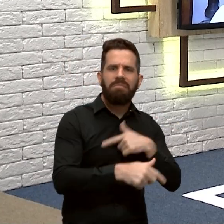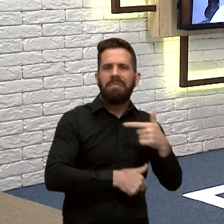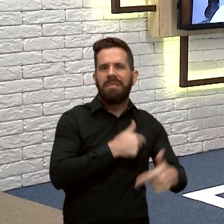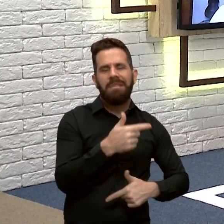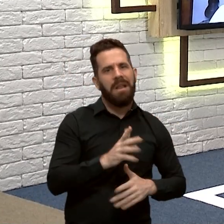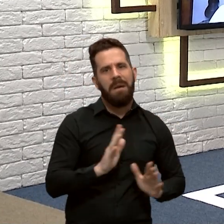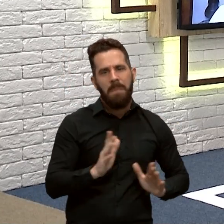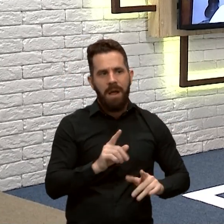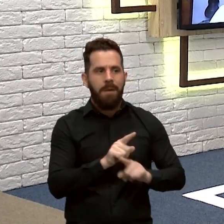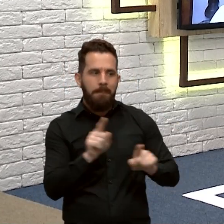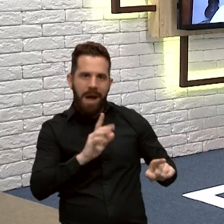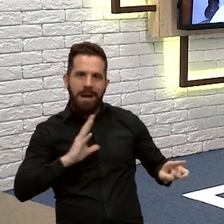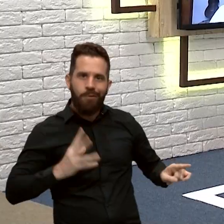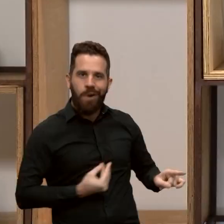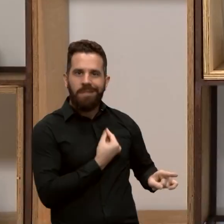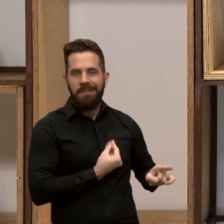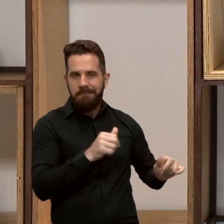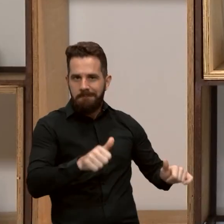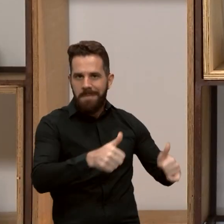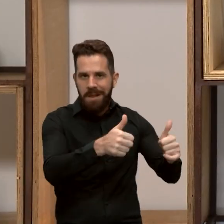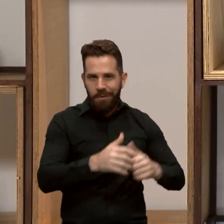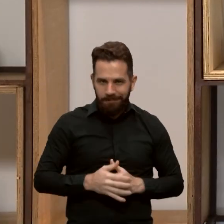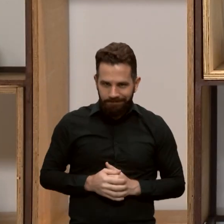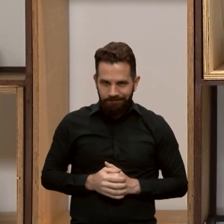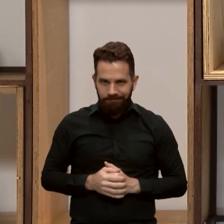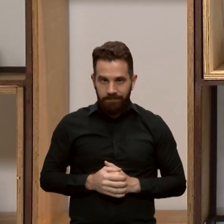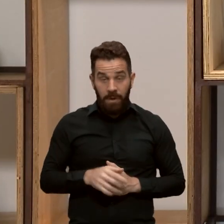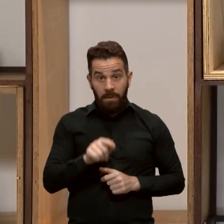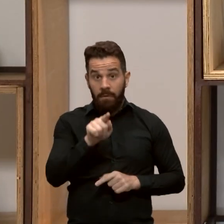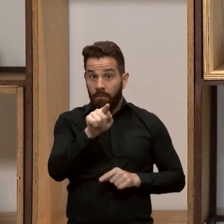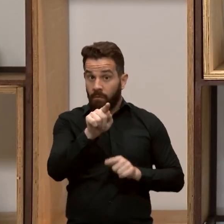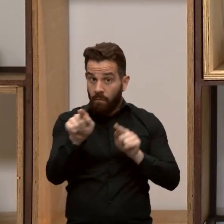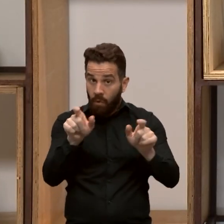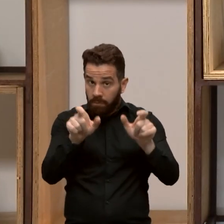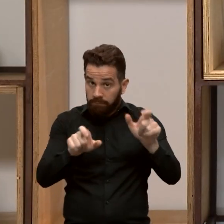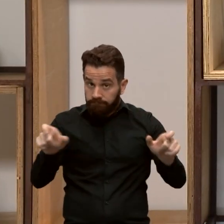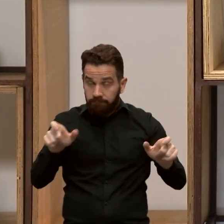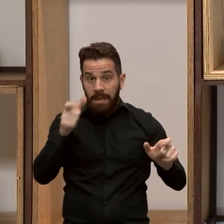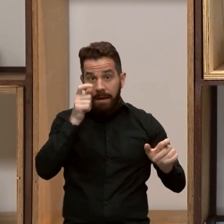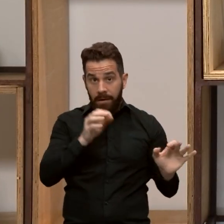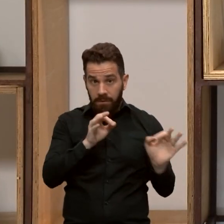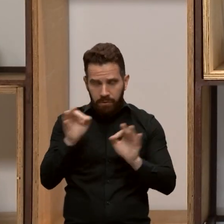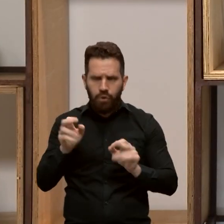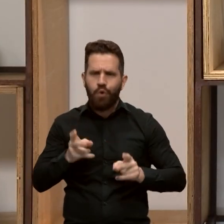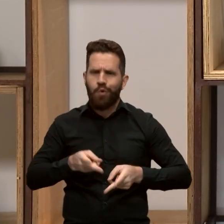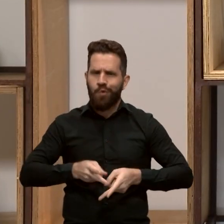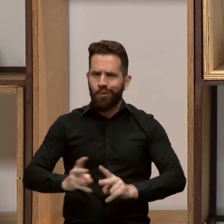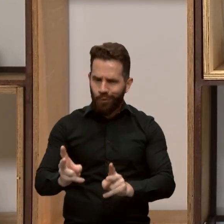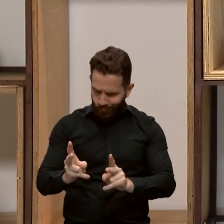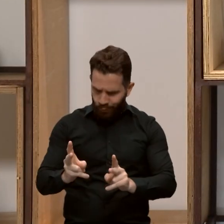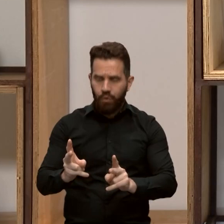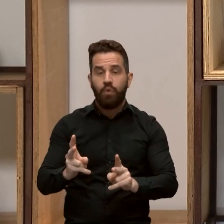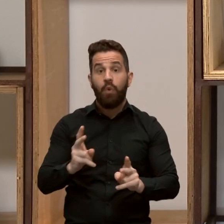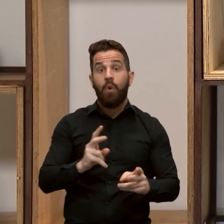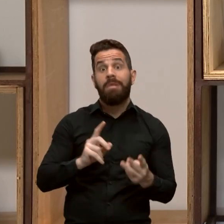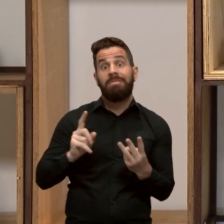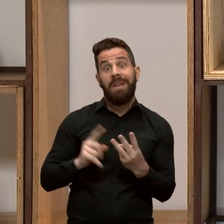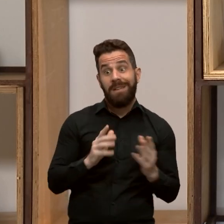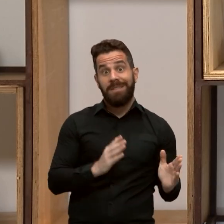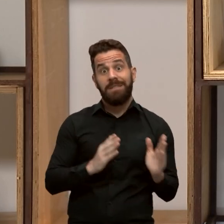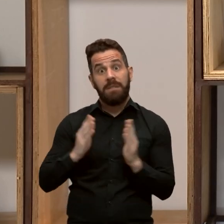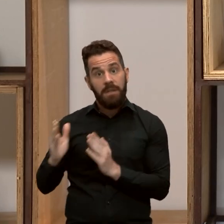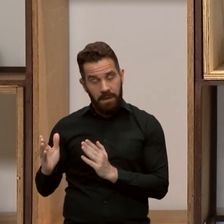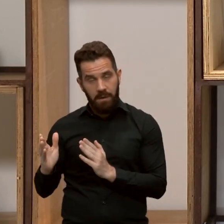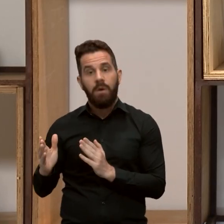pela oportunidade. Obrigada. E a você que está aí nos assistindo, te convido a continuar com a gente, porque no próximo bloco a gente fala sobre